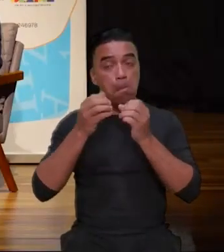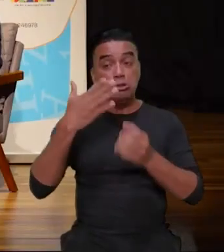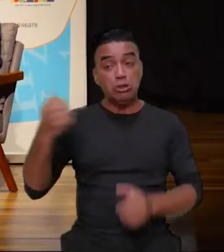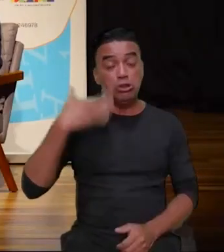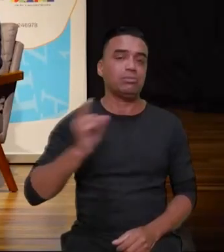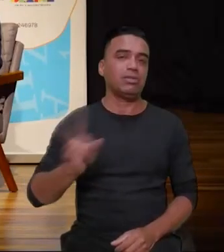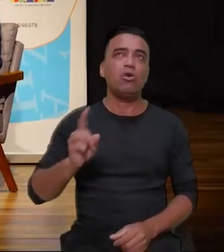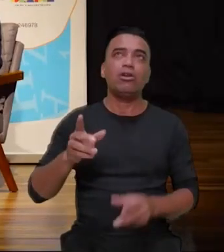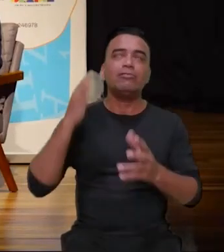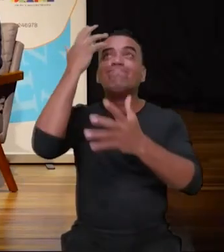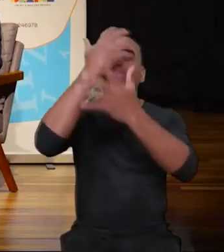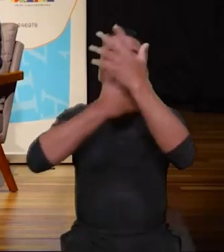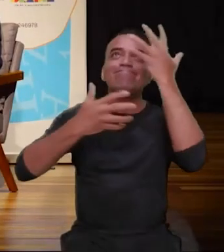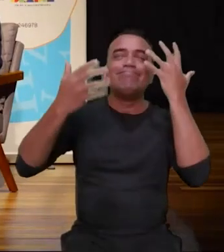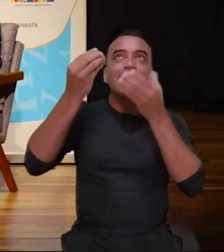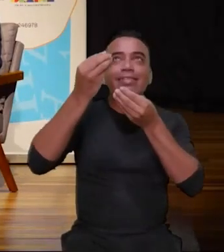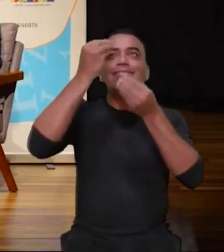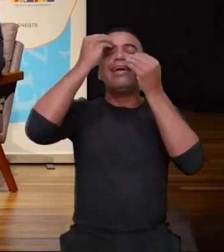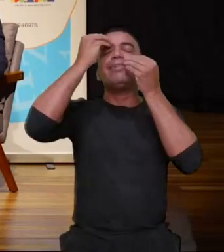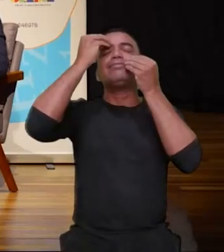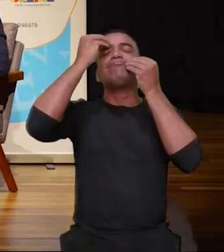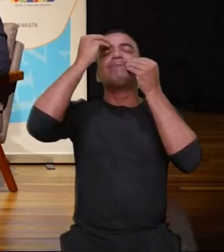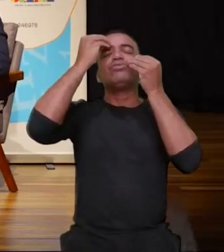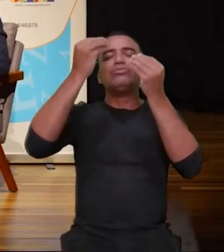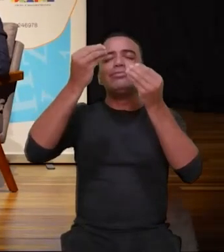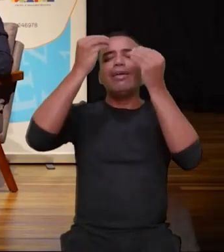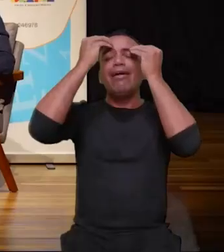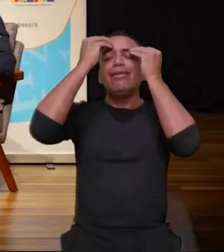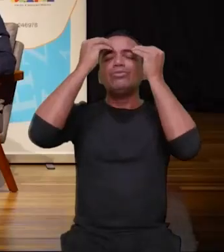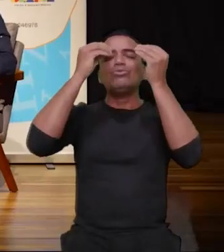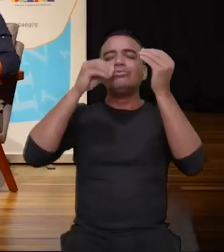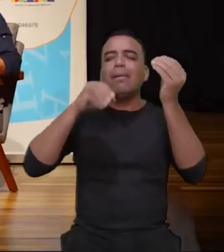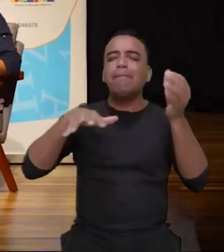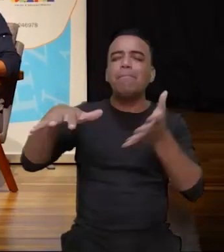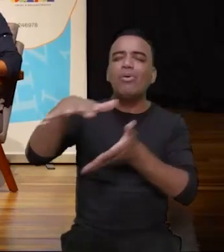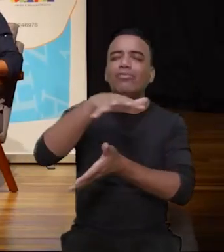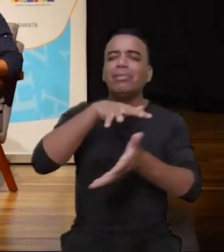quero reter, no adentro da íris, a menor sombra do ínfimo movimento.